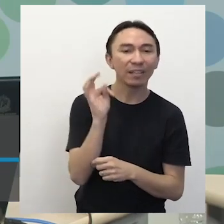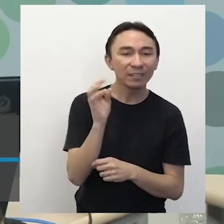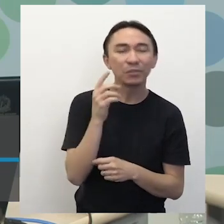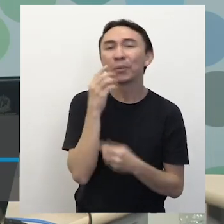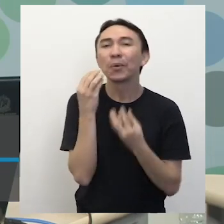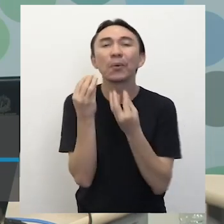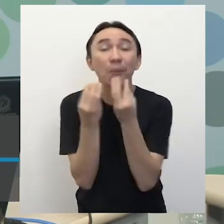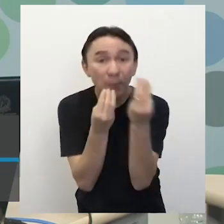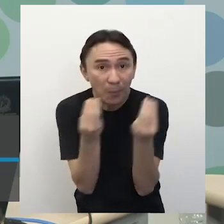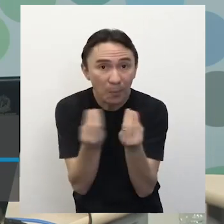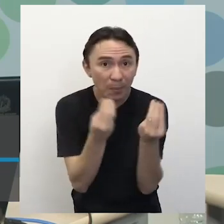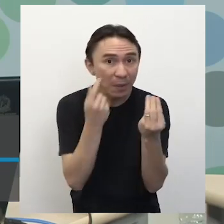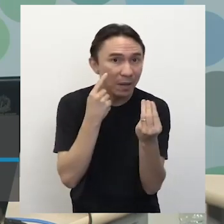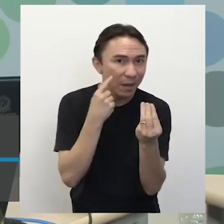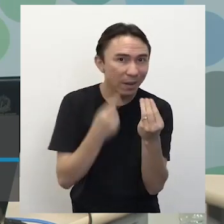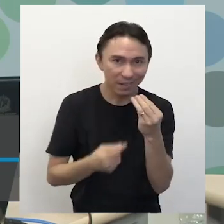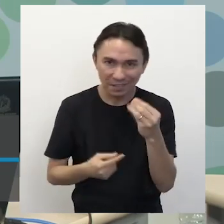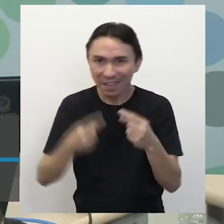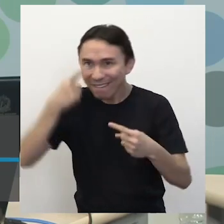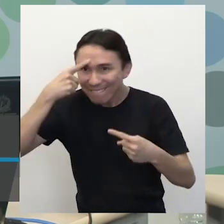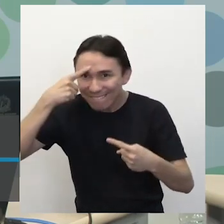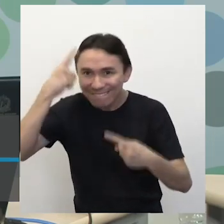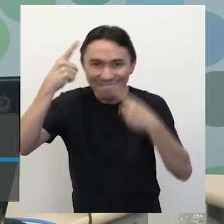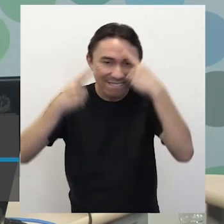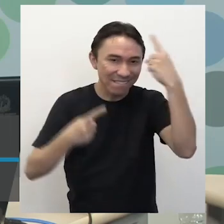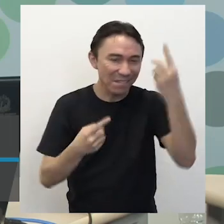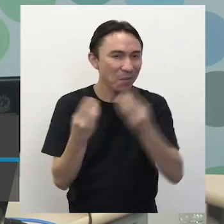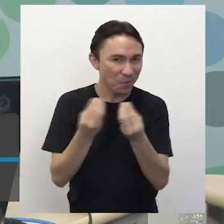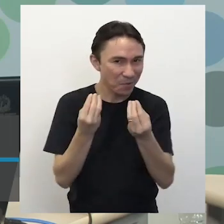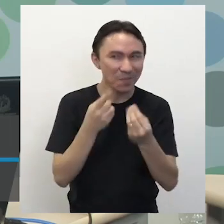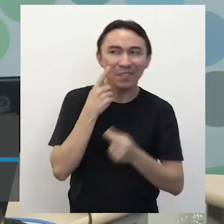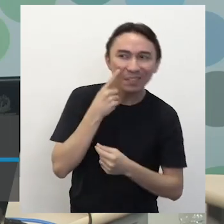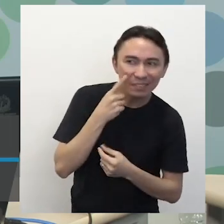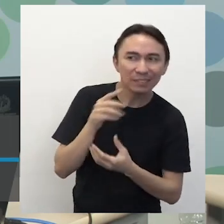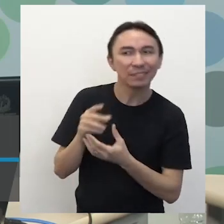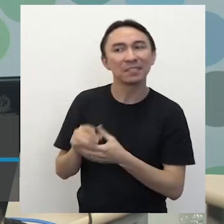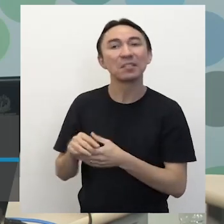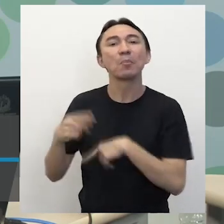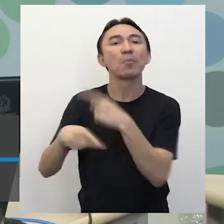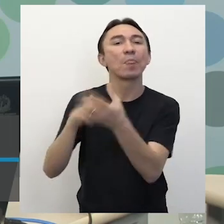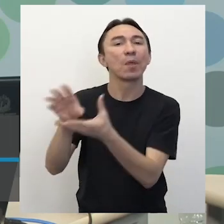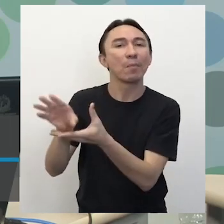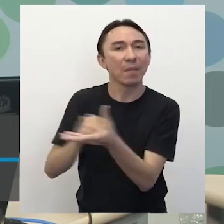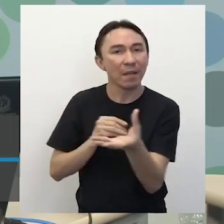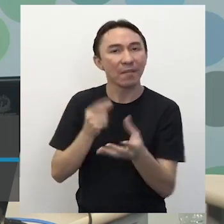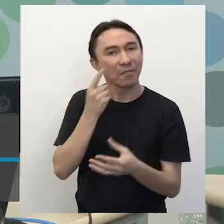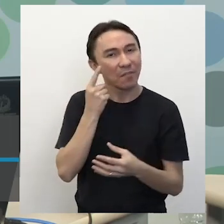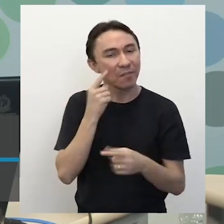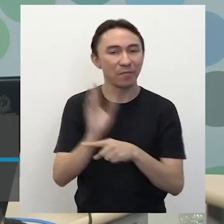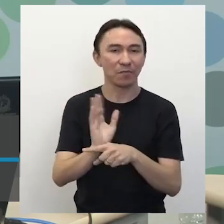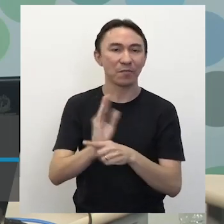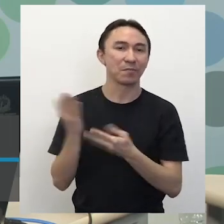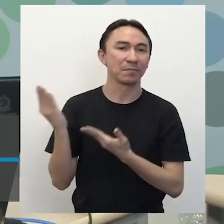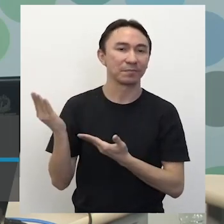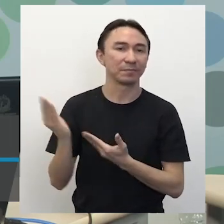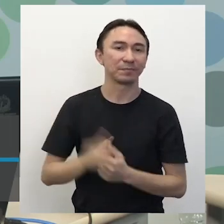a sua arte. Vamos conferir e nos inspirar? Presta bem atenção que agora vai passar o videozinho da Ana Carolina.